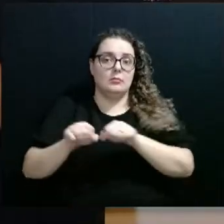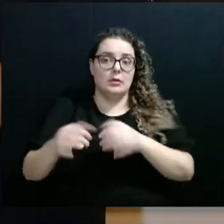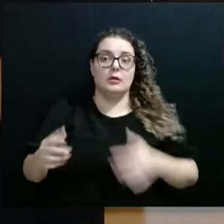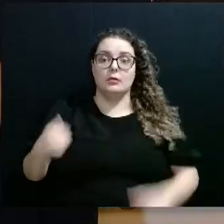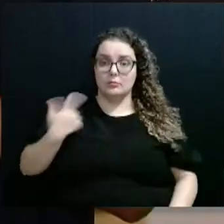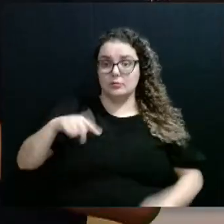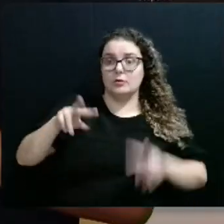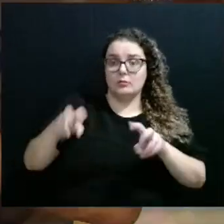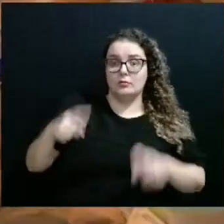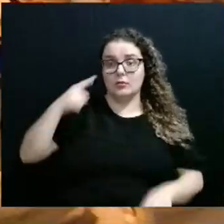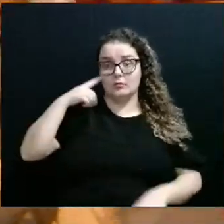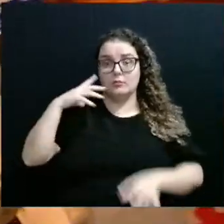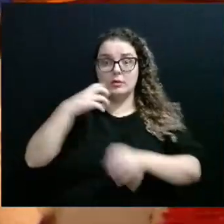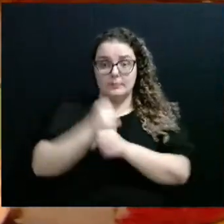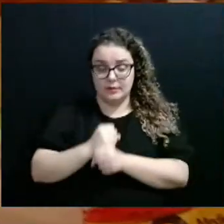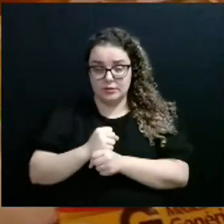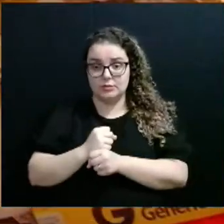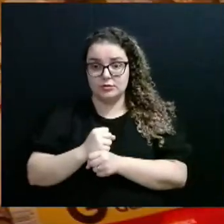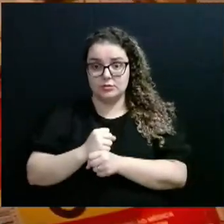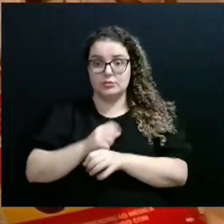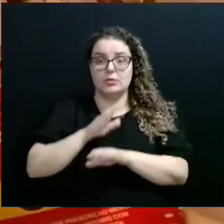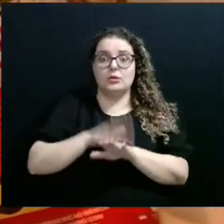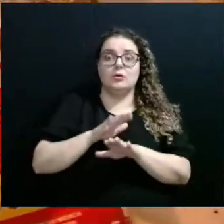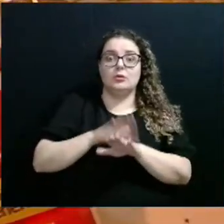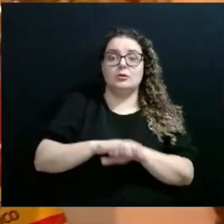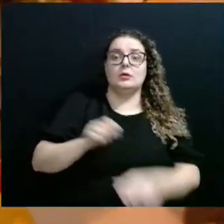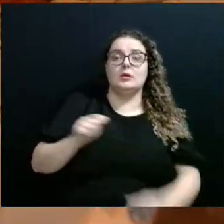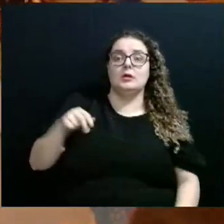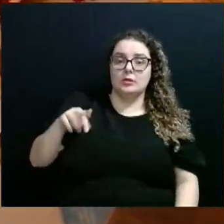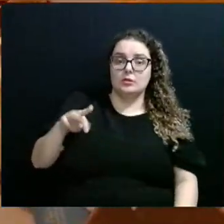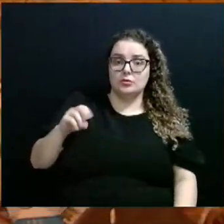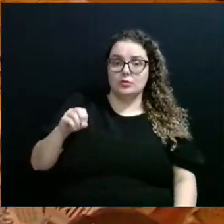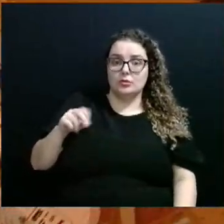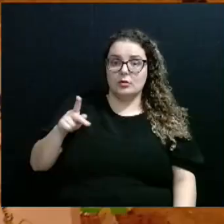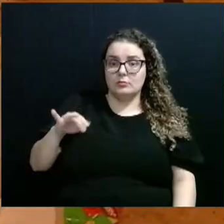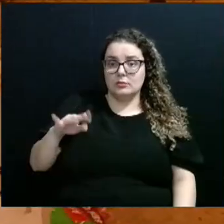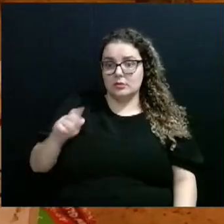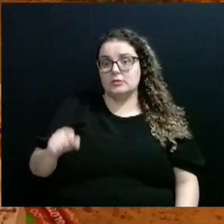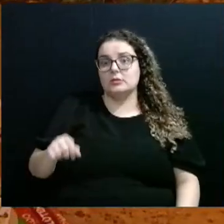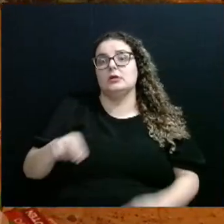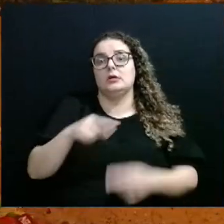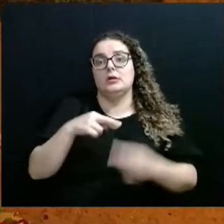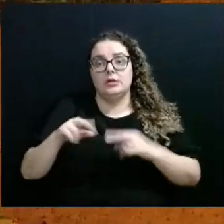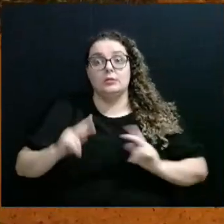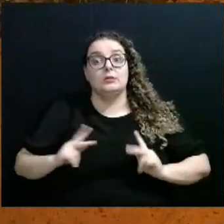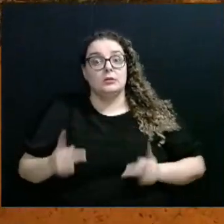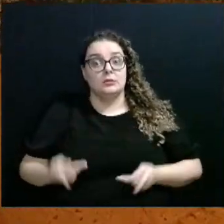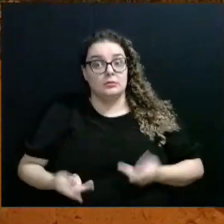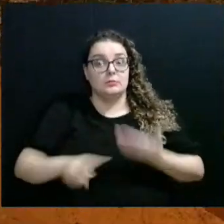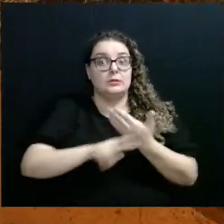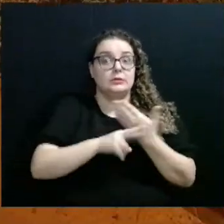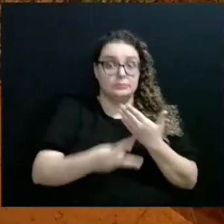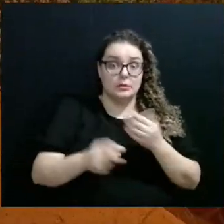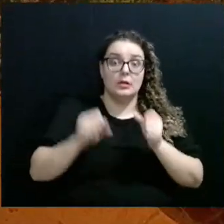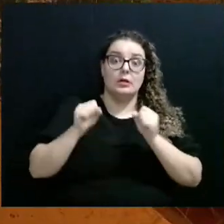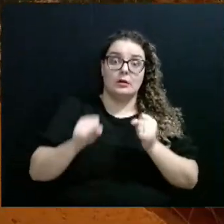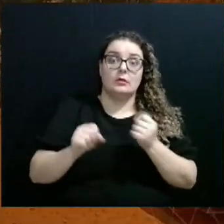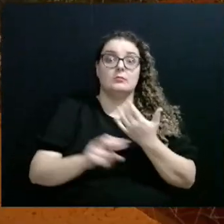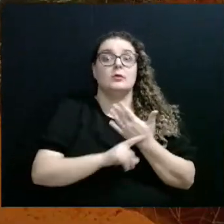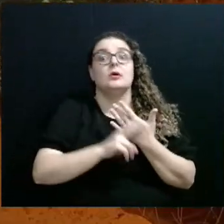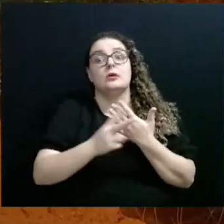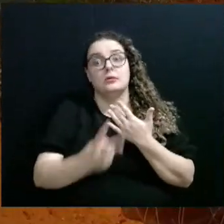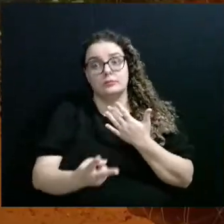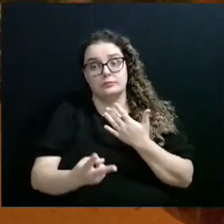geral, são atividades antrópicas, né? Ou seja, atividades realizadas pelo ser humano que podem impactar na extinção